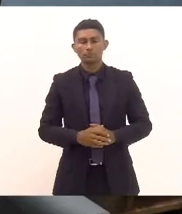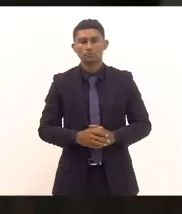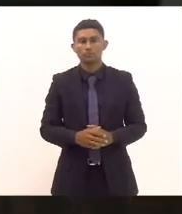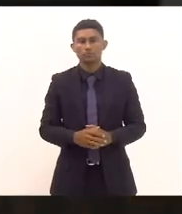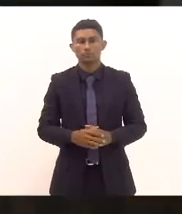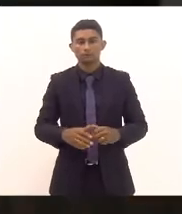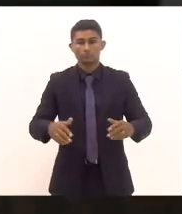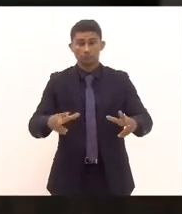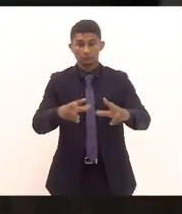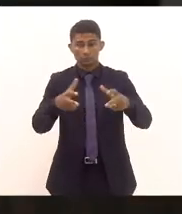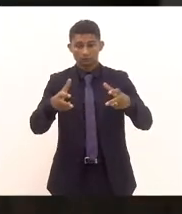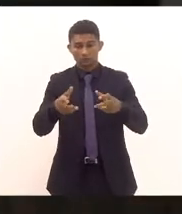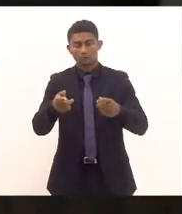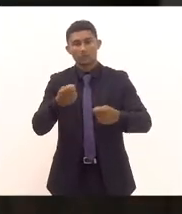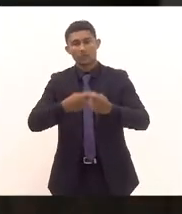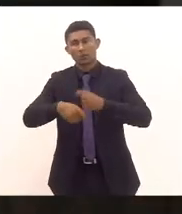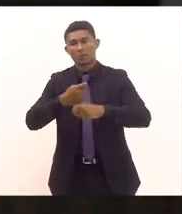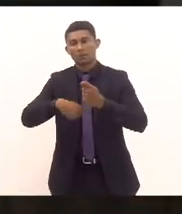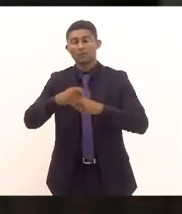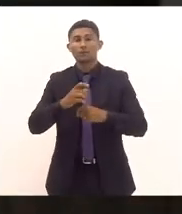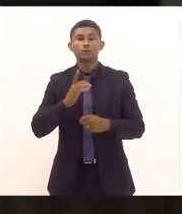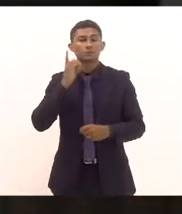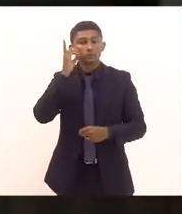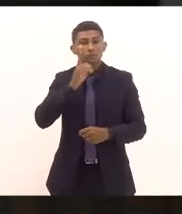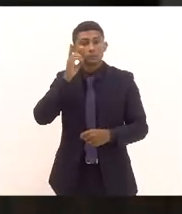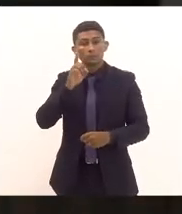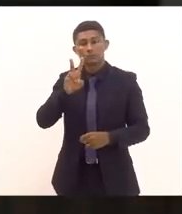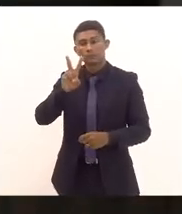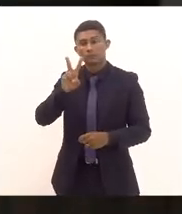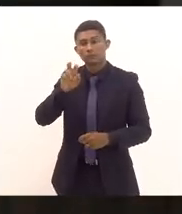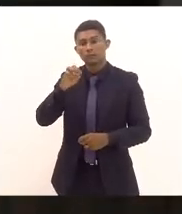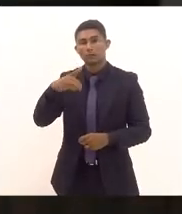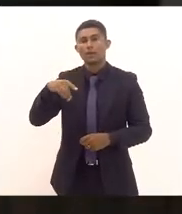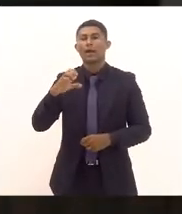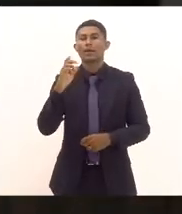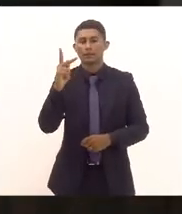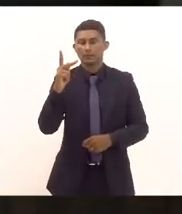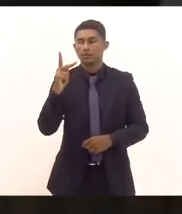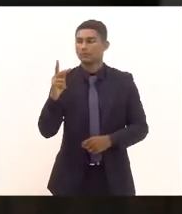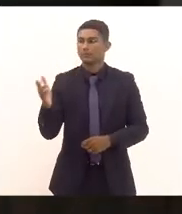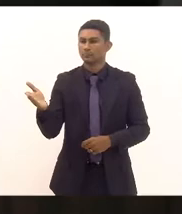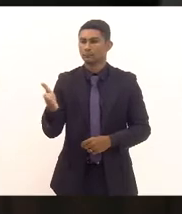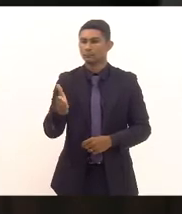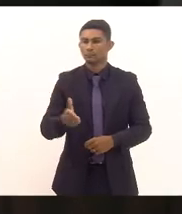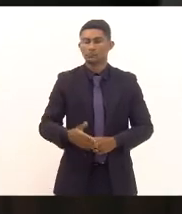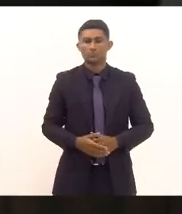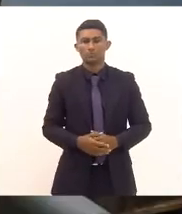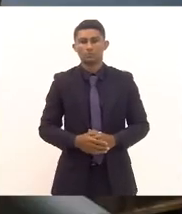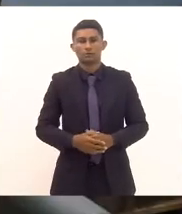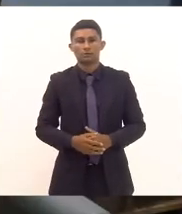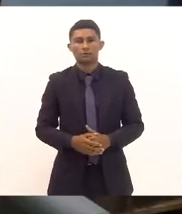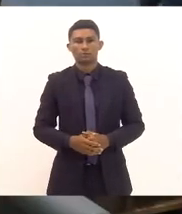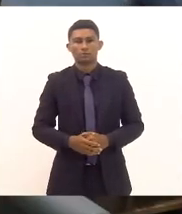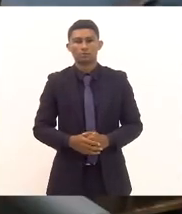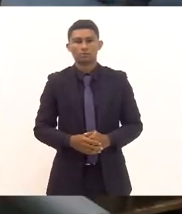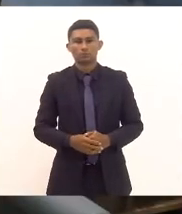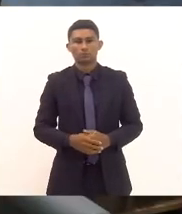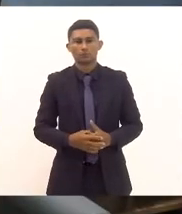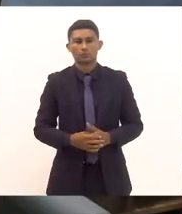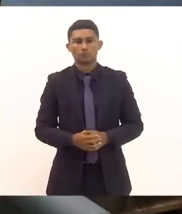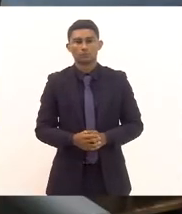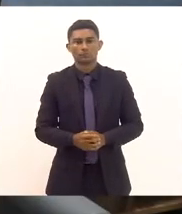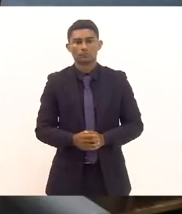e pela comissão de Economia Deputado Robério Canedo E aí